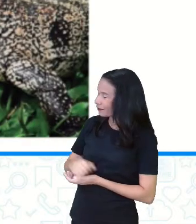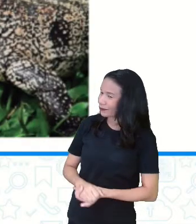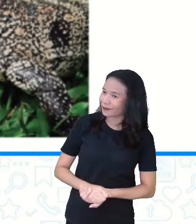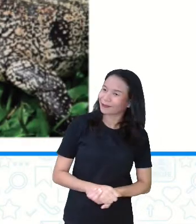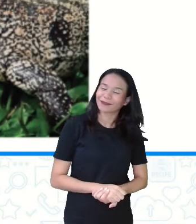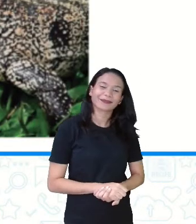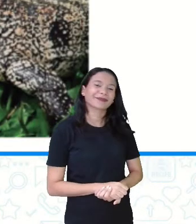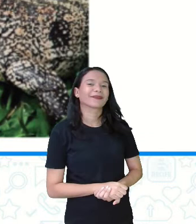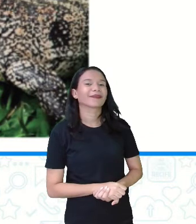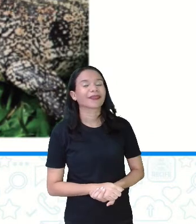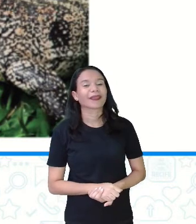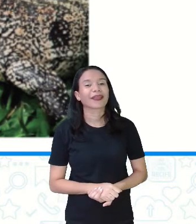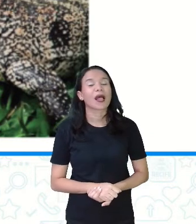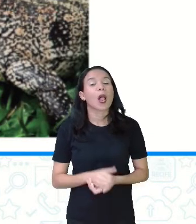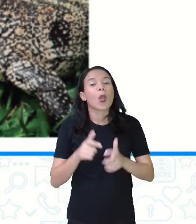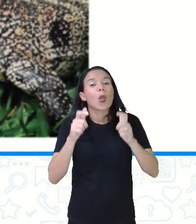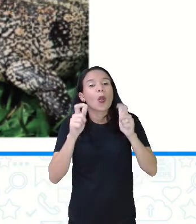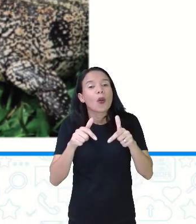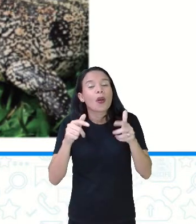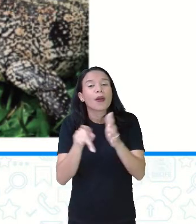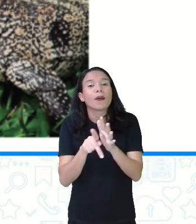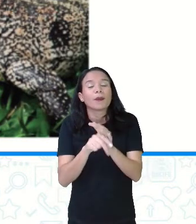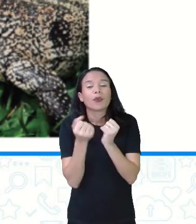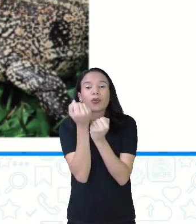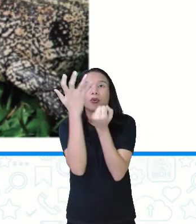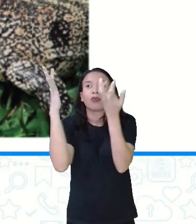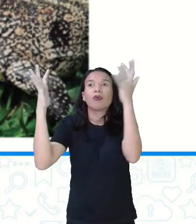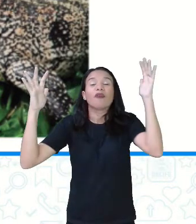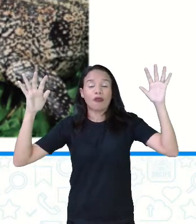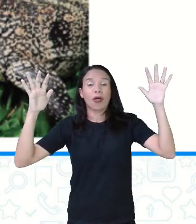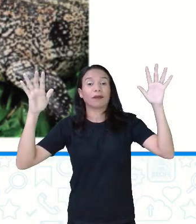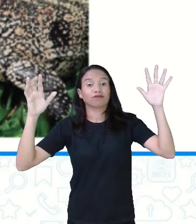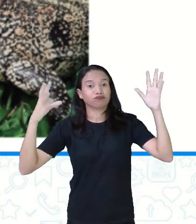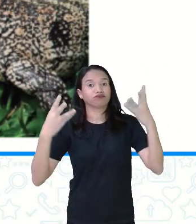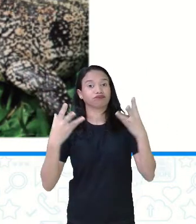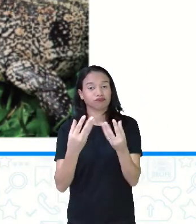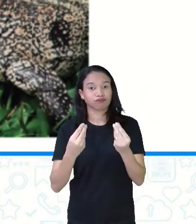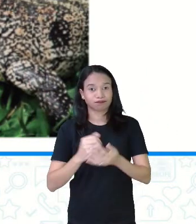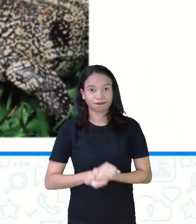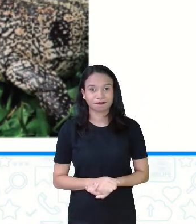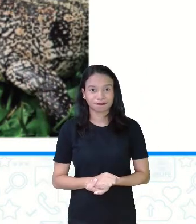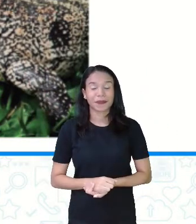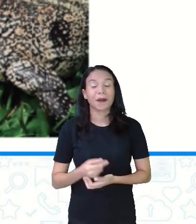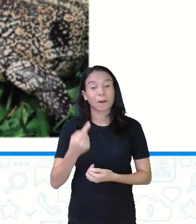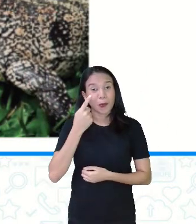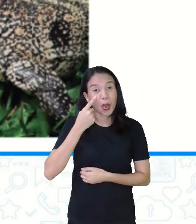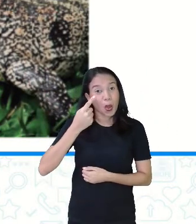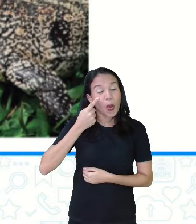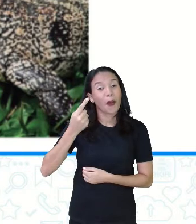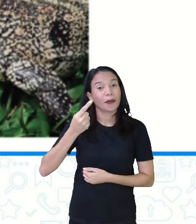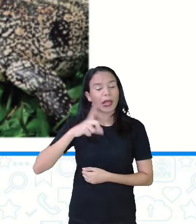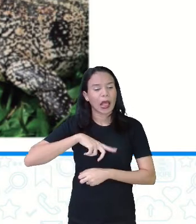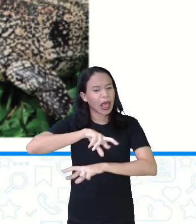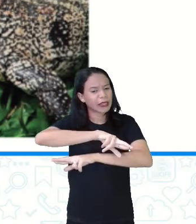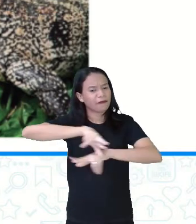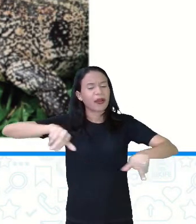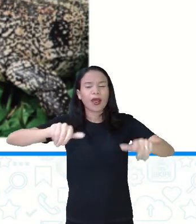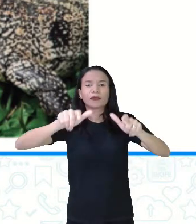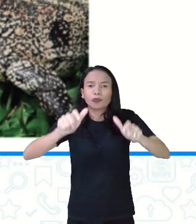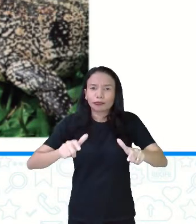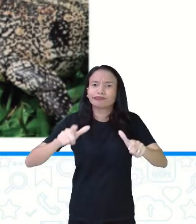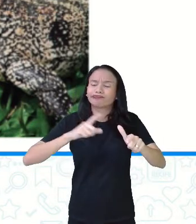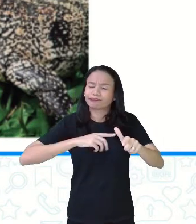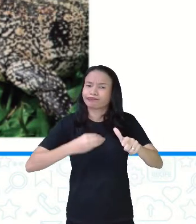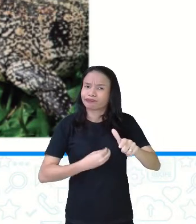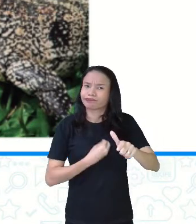cerrado, áreas cobertas nas florestas atlântica e amazônica. Então, veja que vários lugares ele